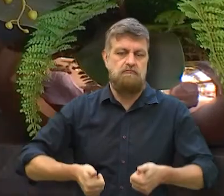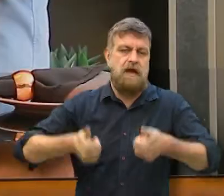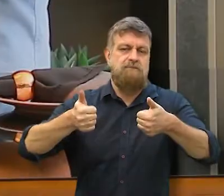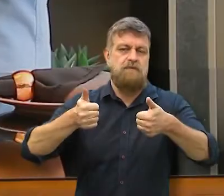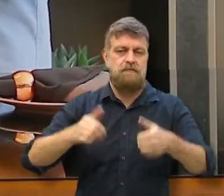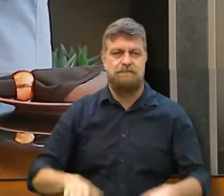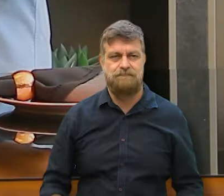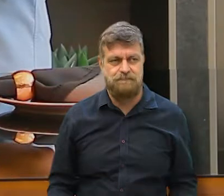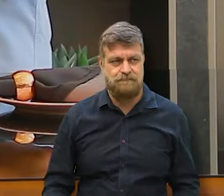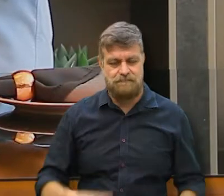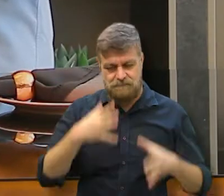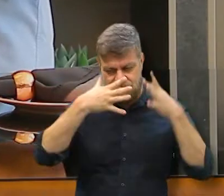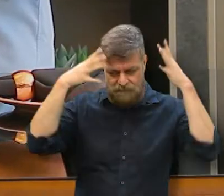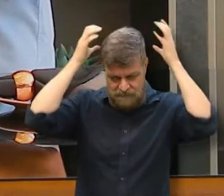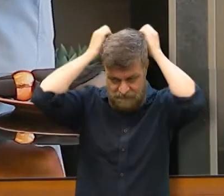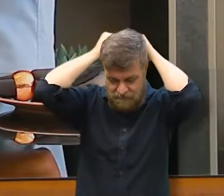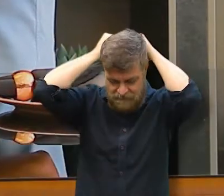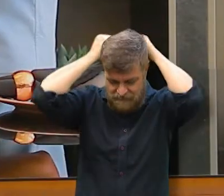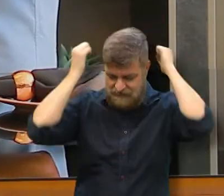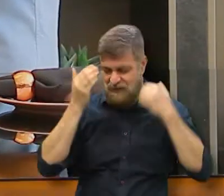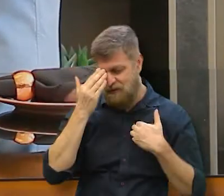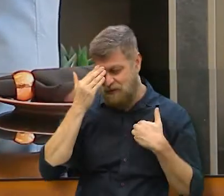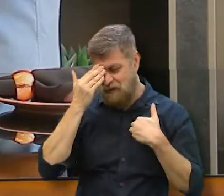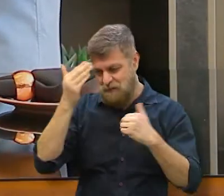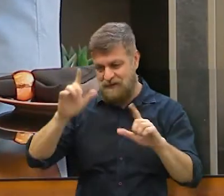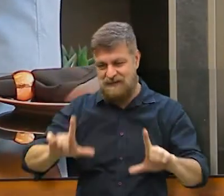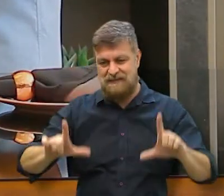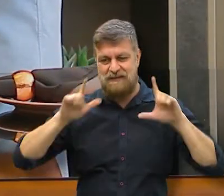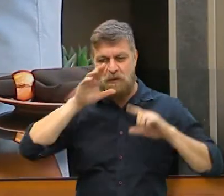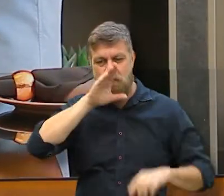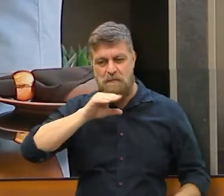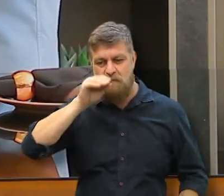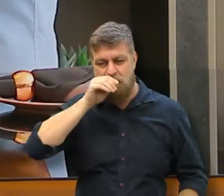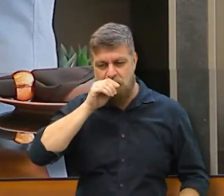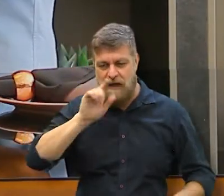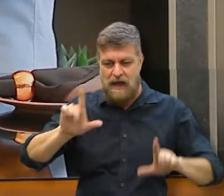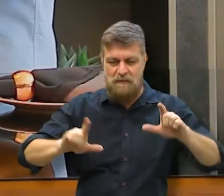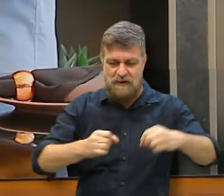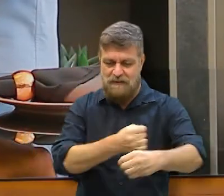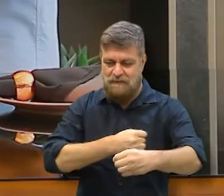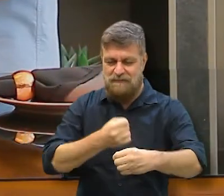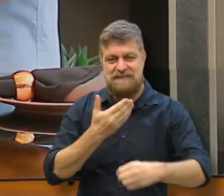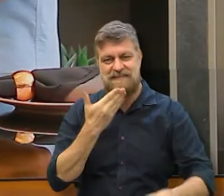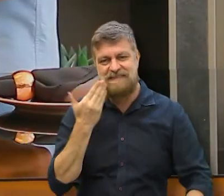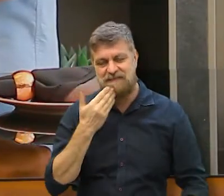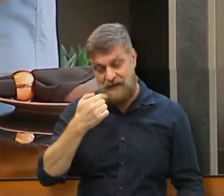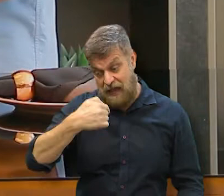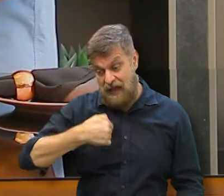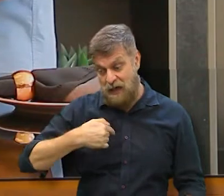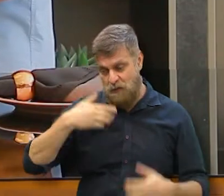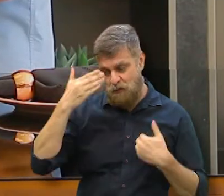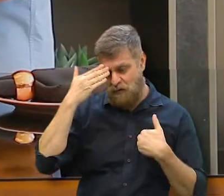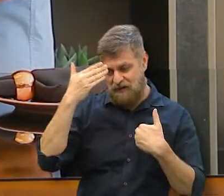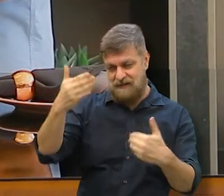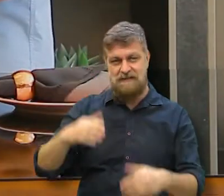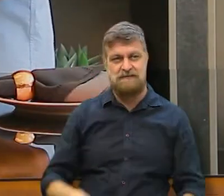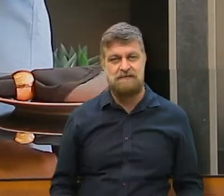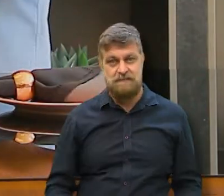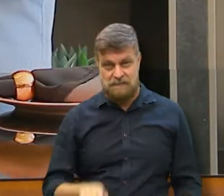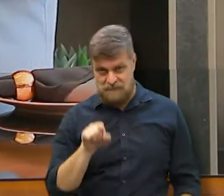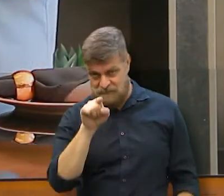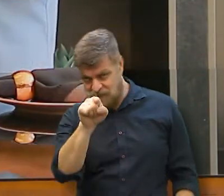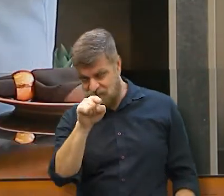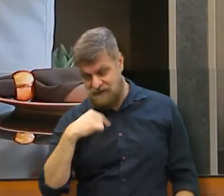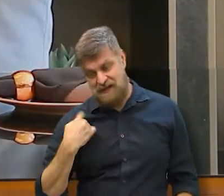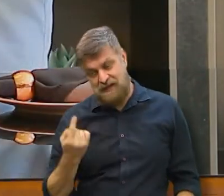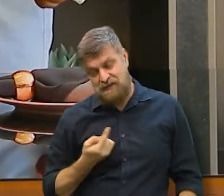É. Vera, muito obrigado pela participação aqui no Cozinha Fácil. Obrigada, eu que agradeço. E